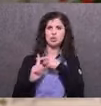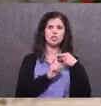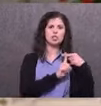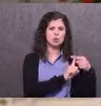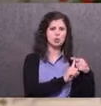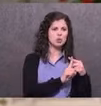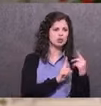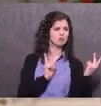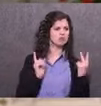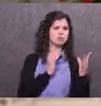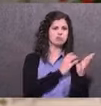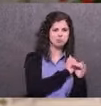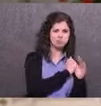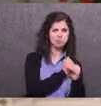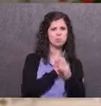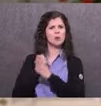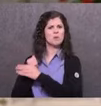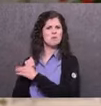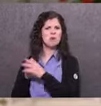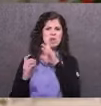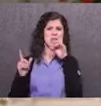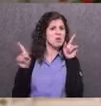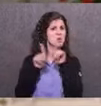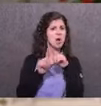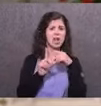o insultavam.